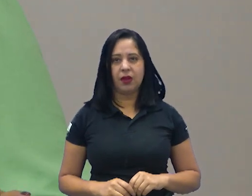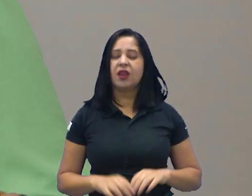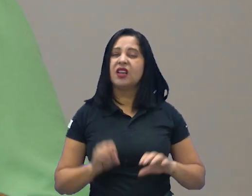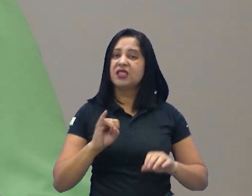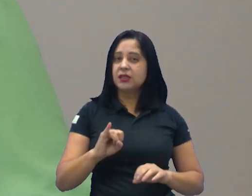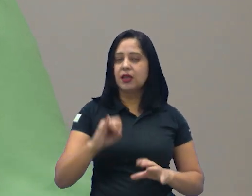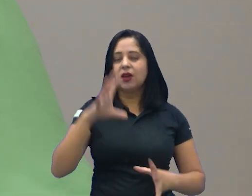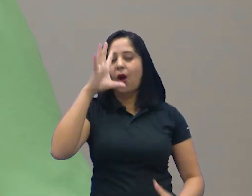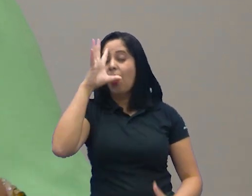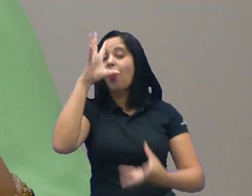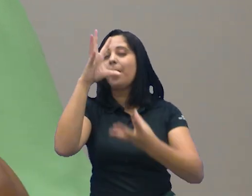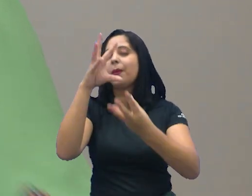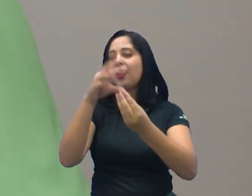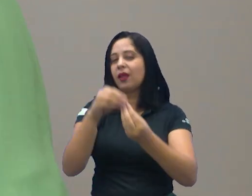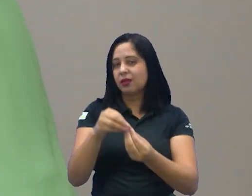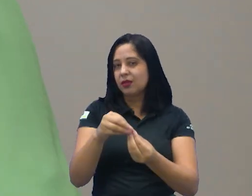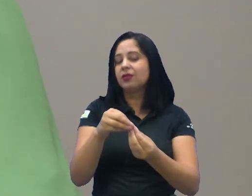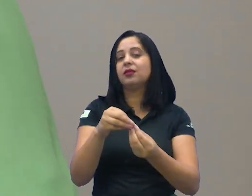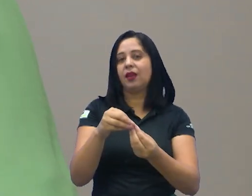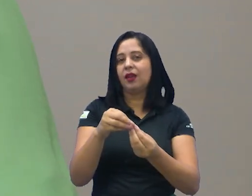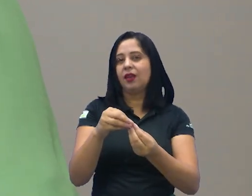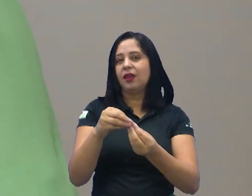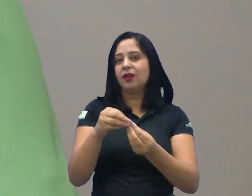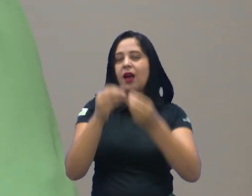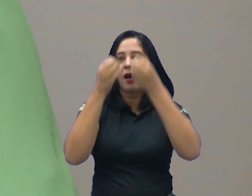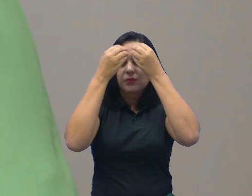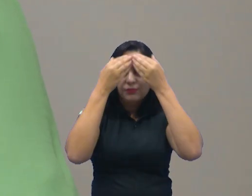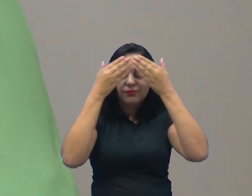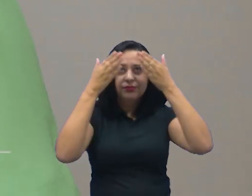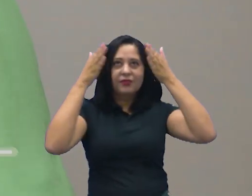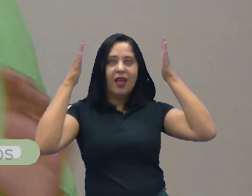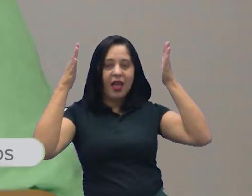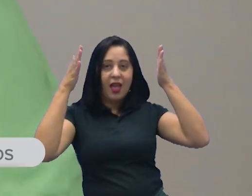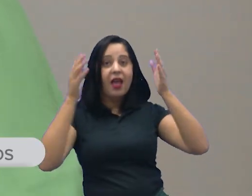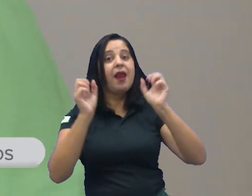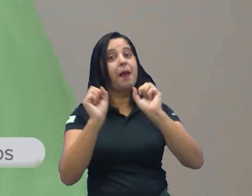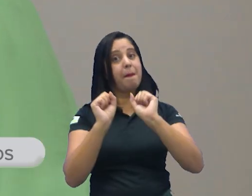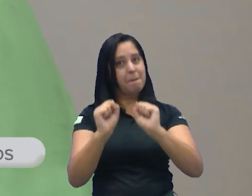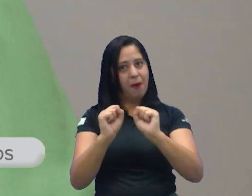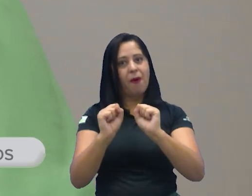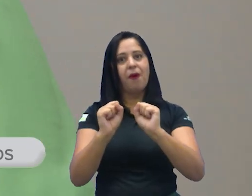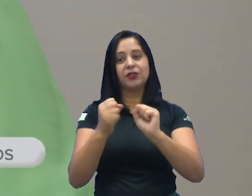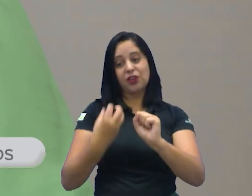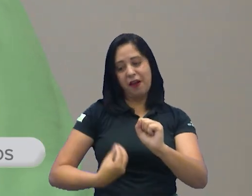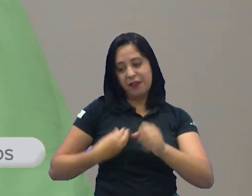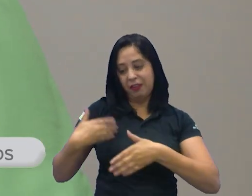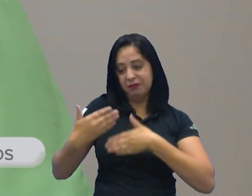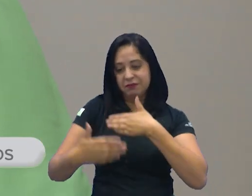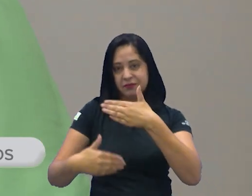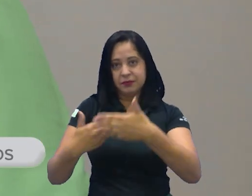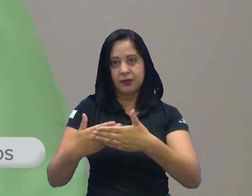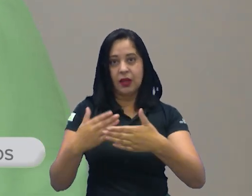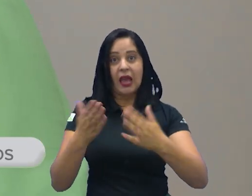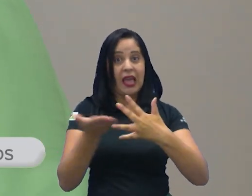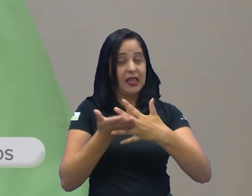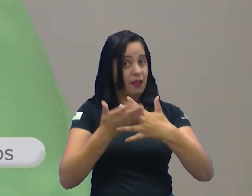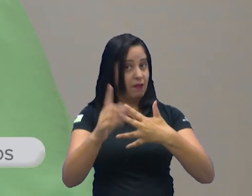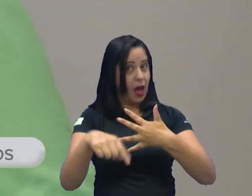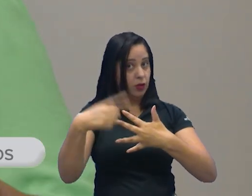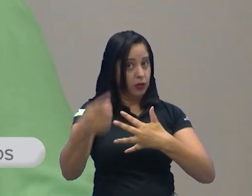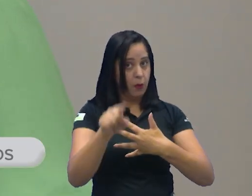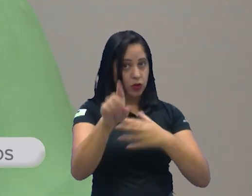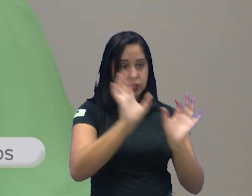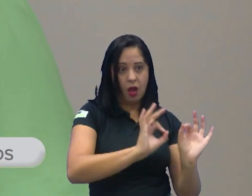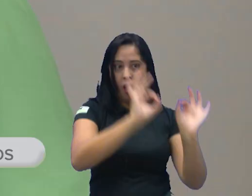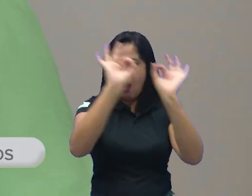mais leve, não é verdade? E muito mais perto da nossa rotina. Depois do intervalo, você vai conferir uma reportagem. A